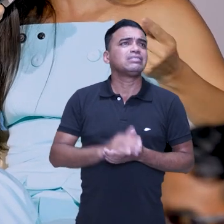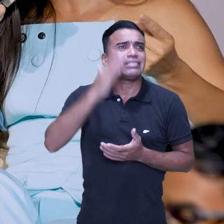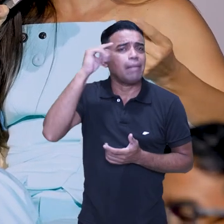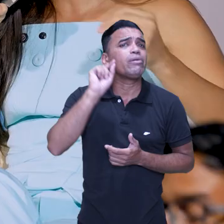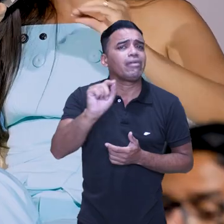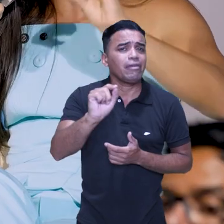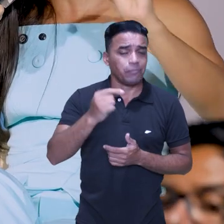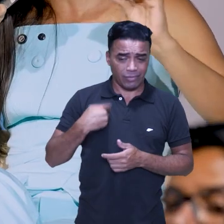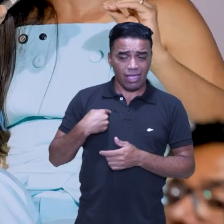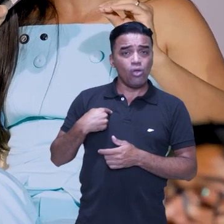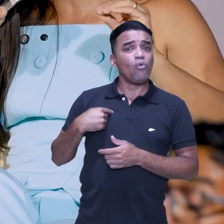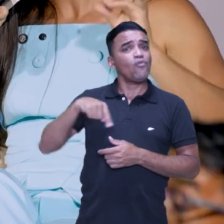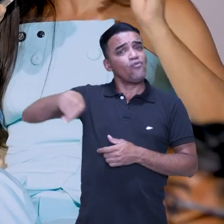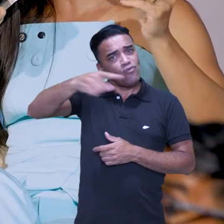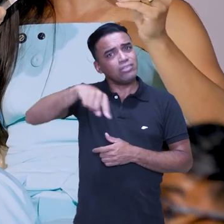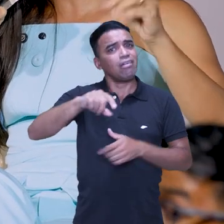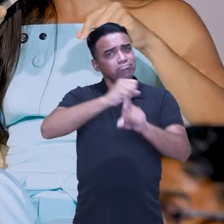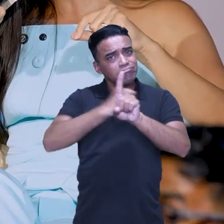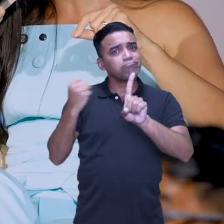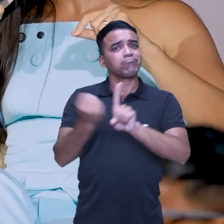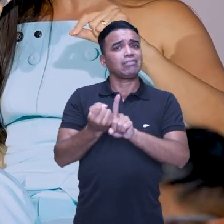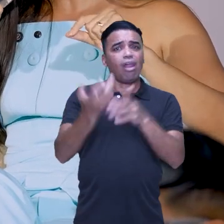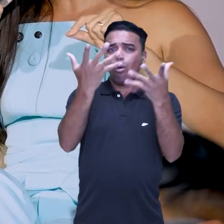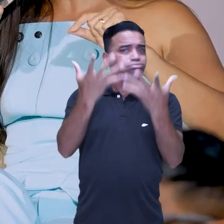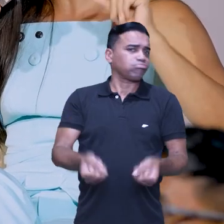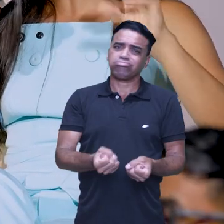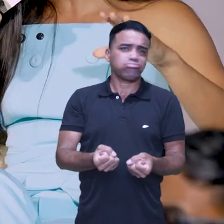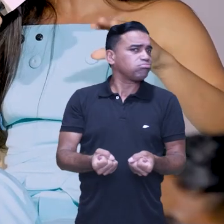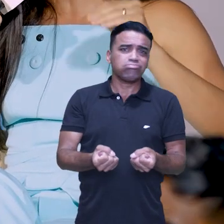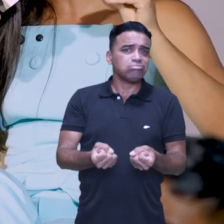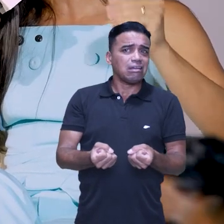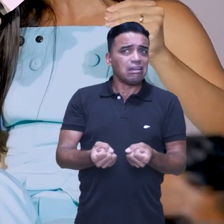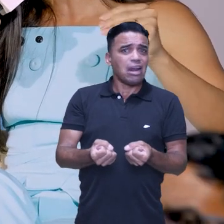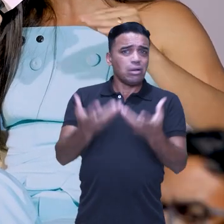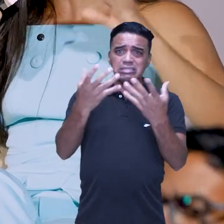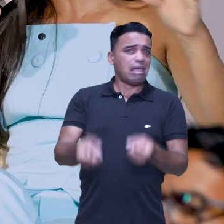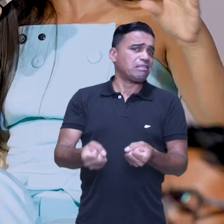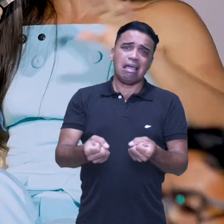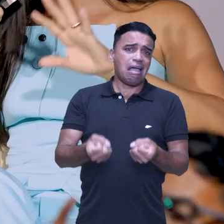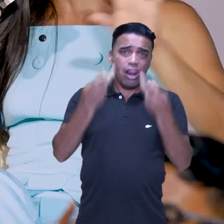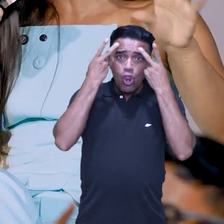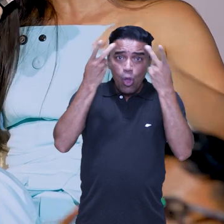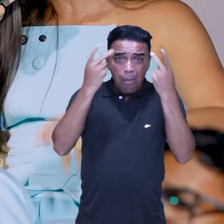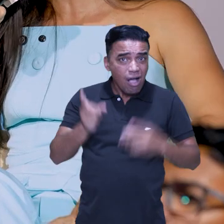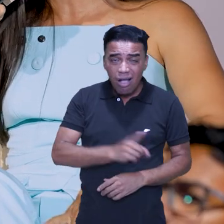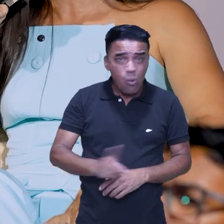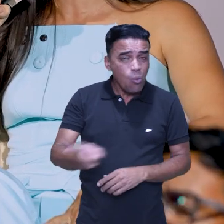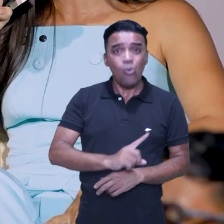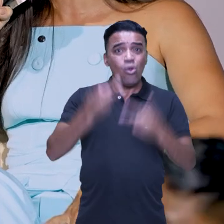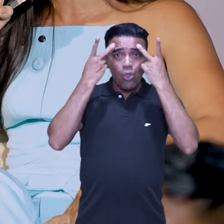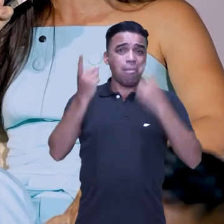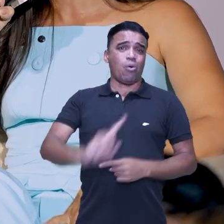eu e você, quando a sociedade se recusa a naturalizar e normalizar ausências que não deveriam